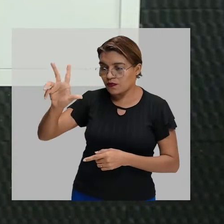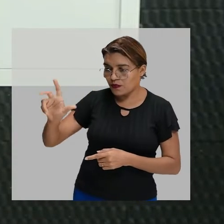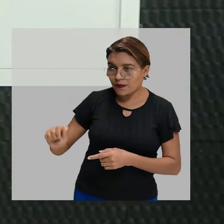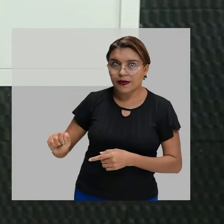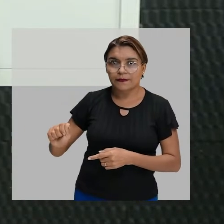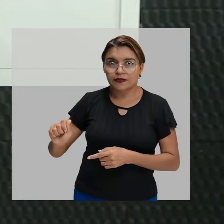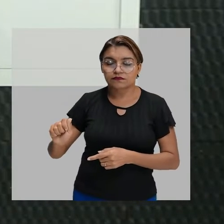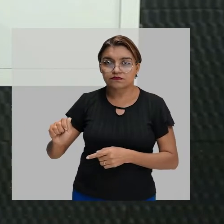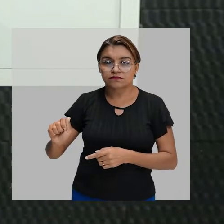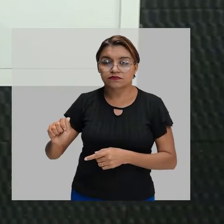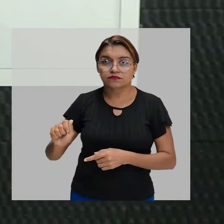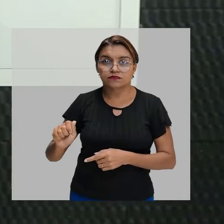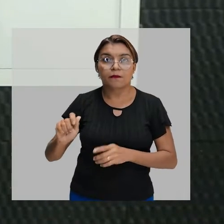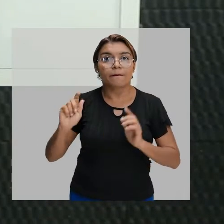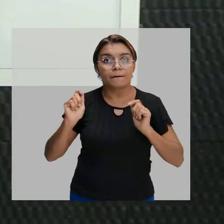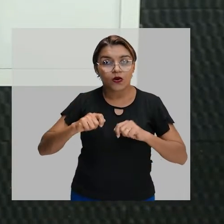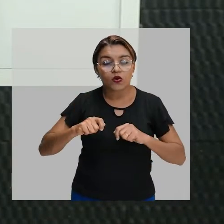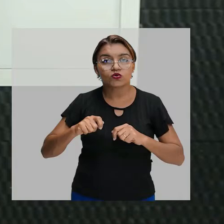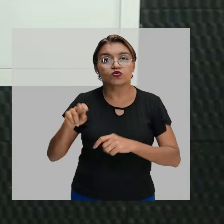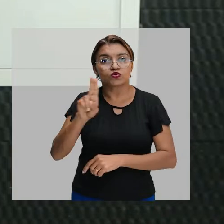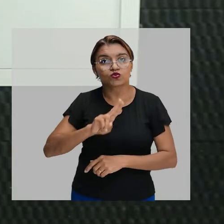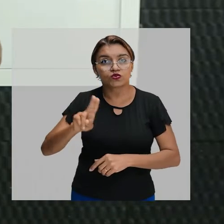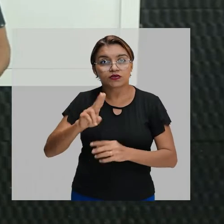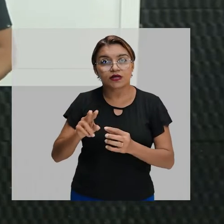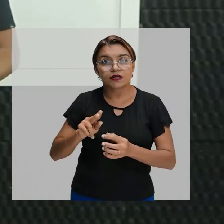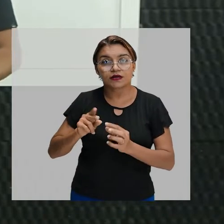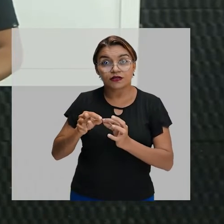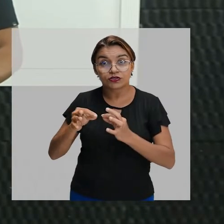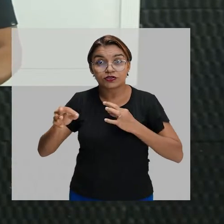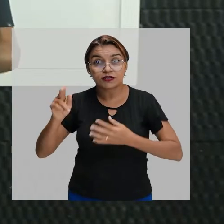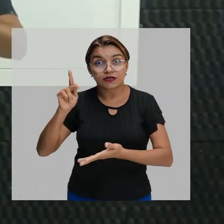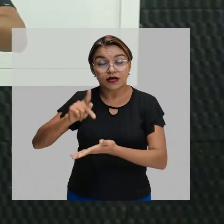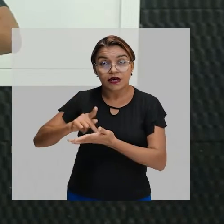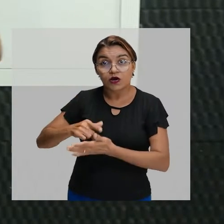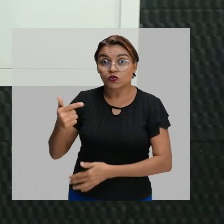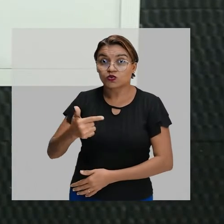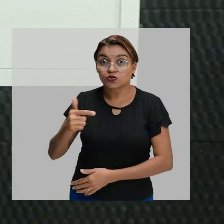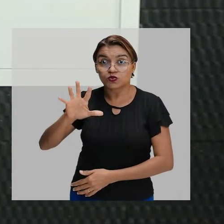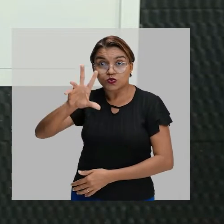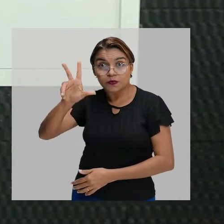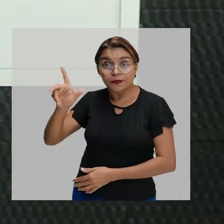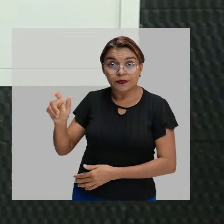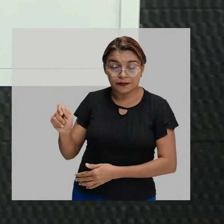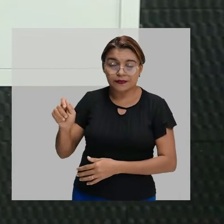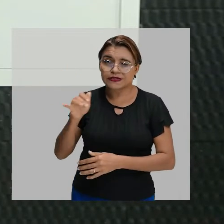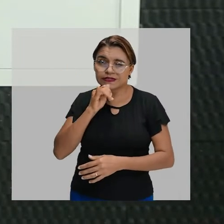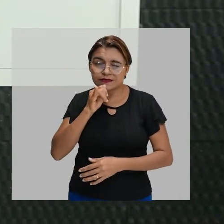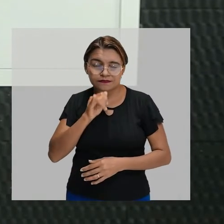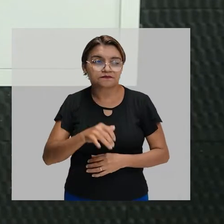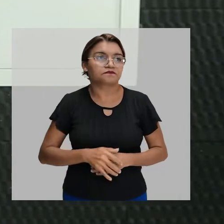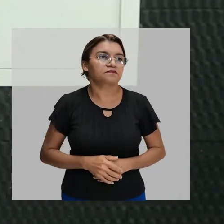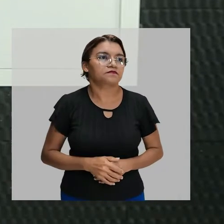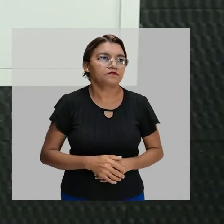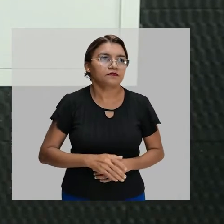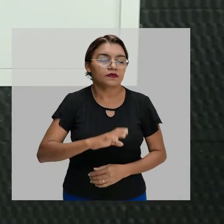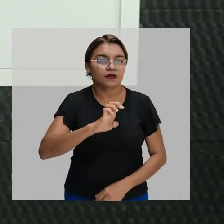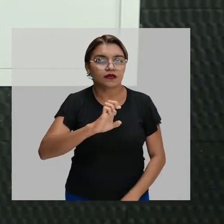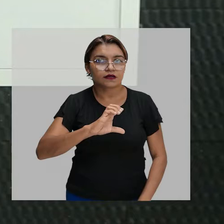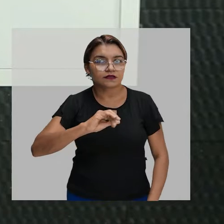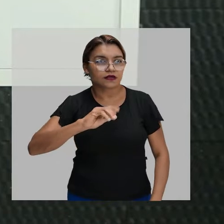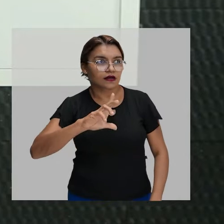posso usar aqui para o segundo mapa porque a distância real não vai mudar a Então vamos fazer isso então